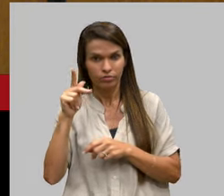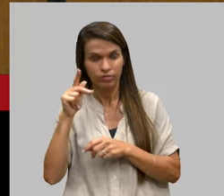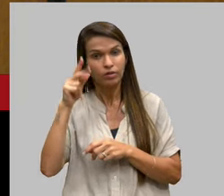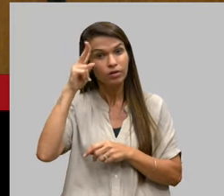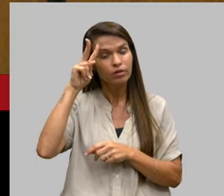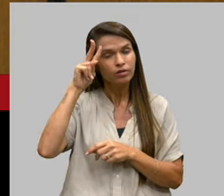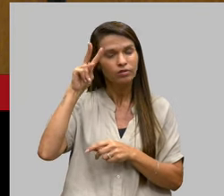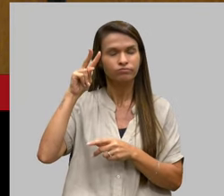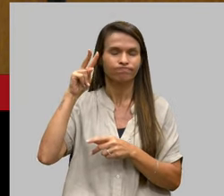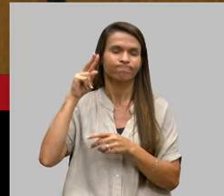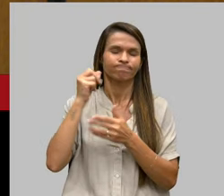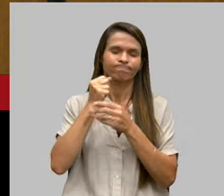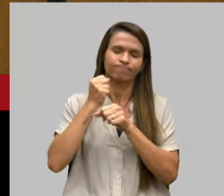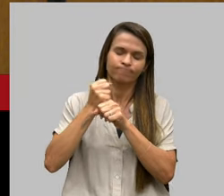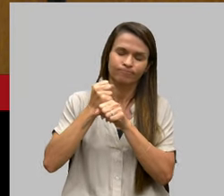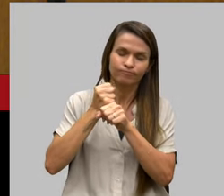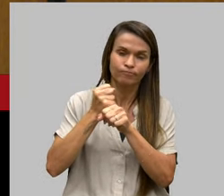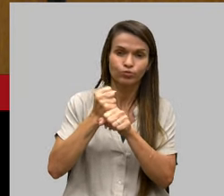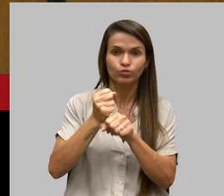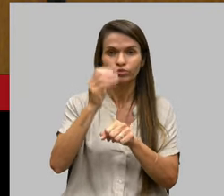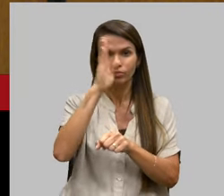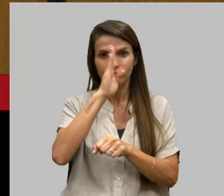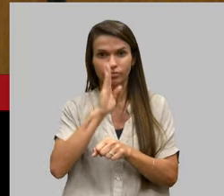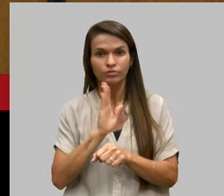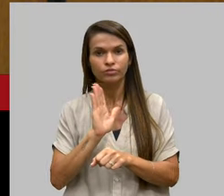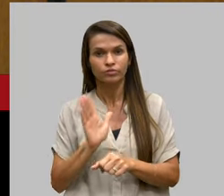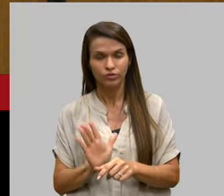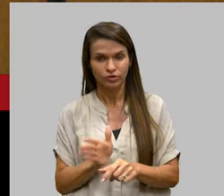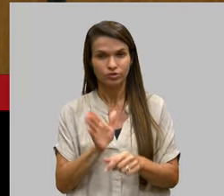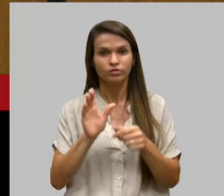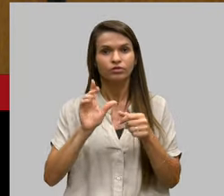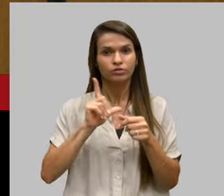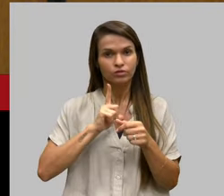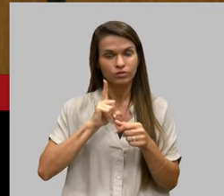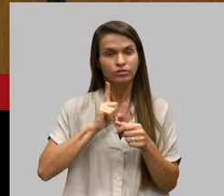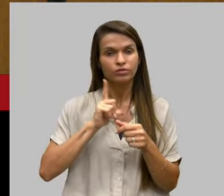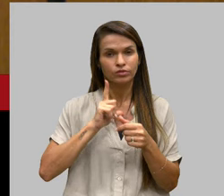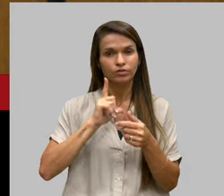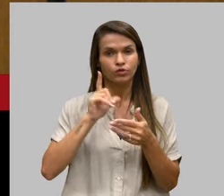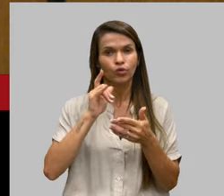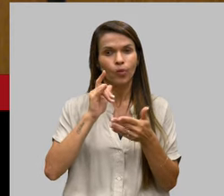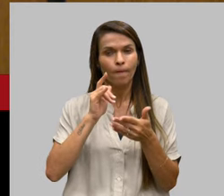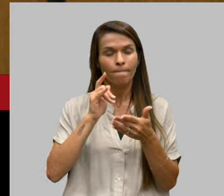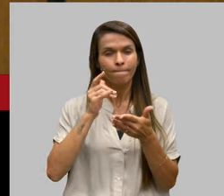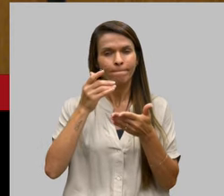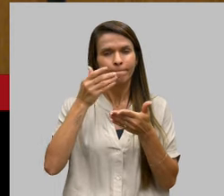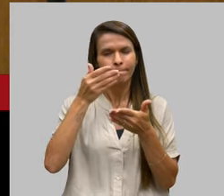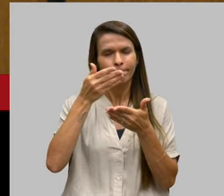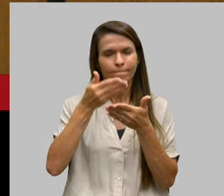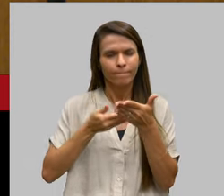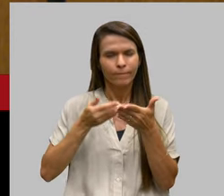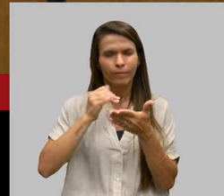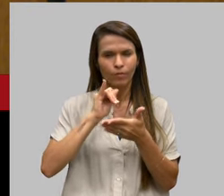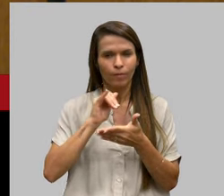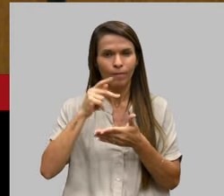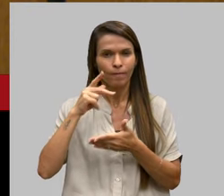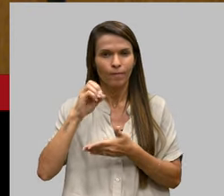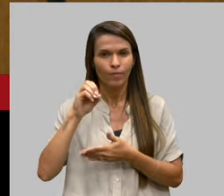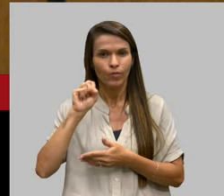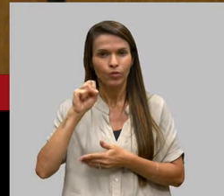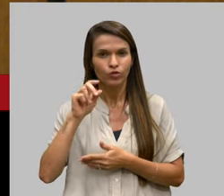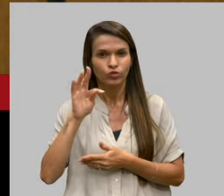anos o Brasil já faz imposto de renda na internet por que que então não podemos entrar num